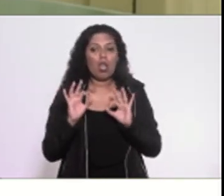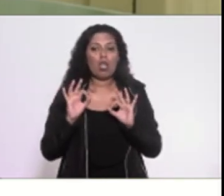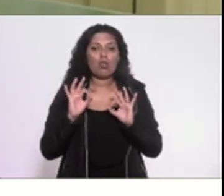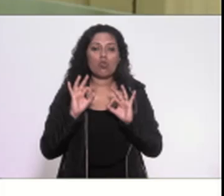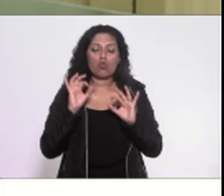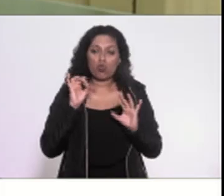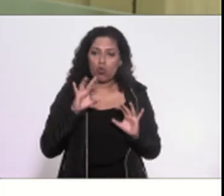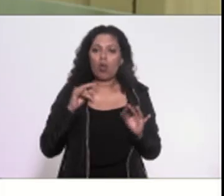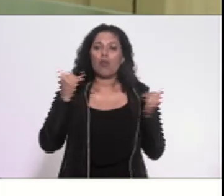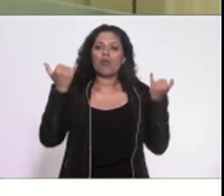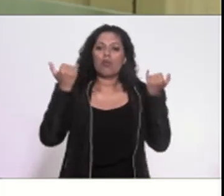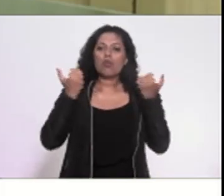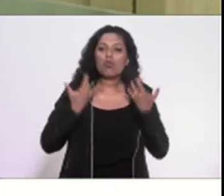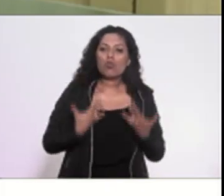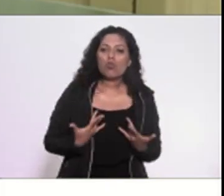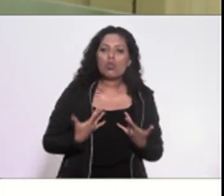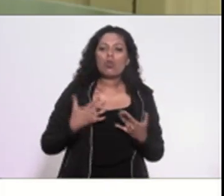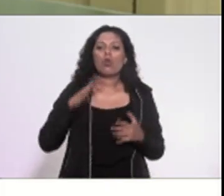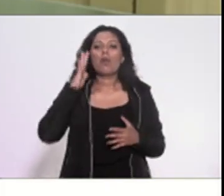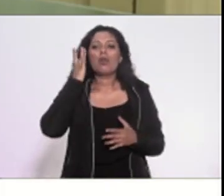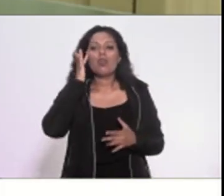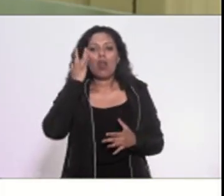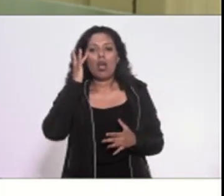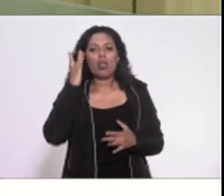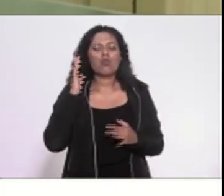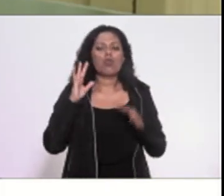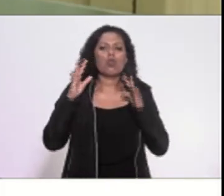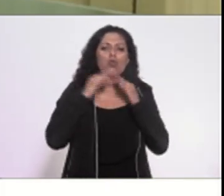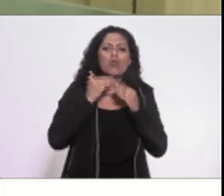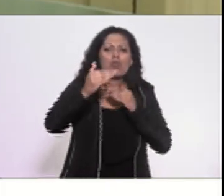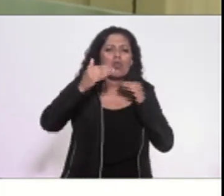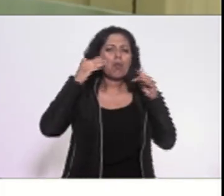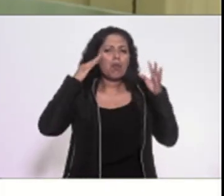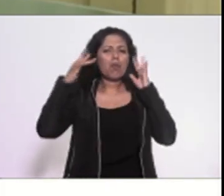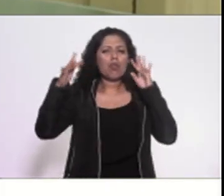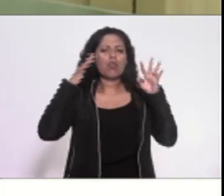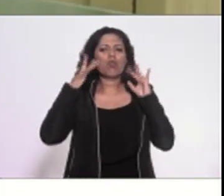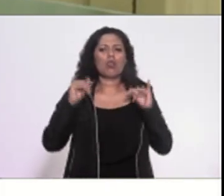achei que estavam propondo trocar, né? Mas aí a